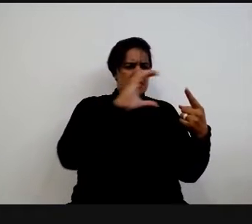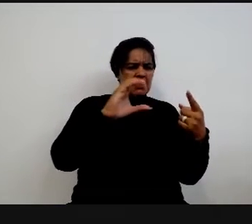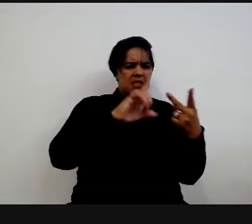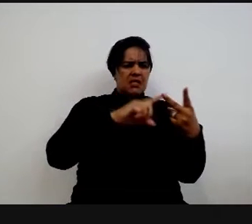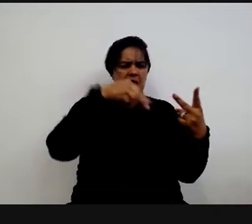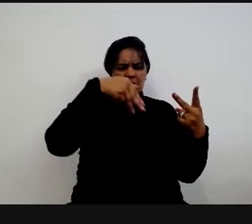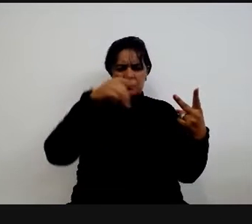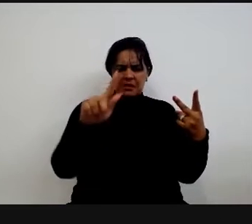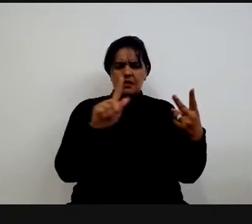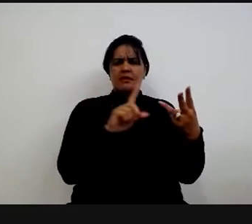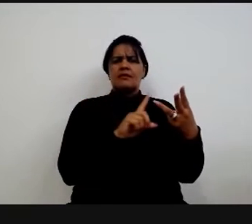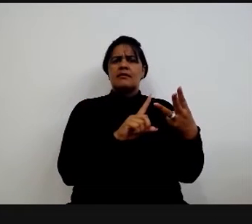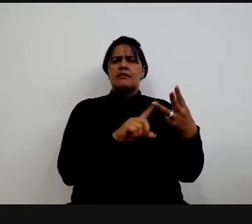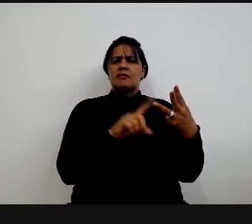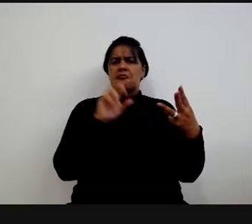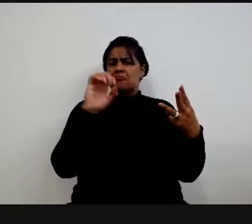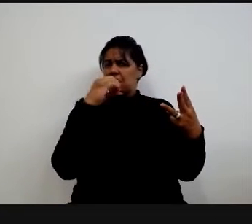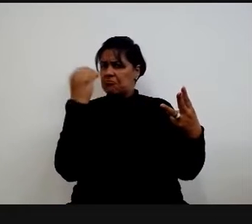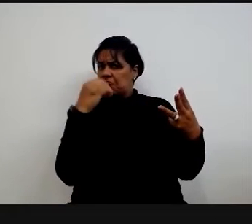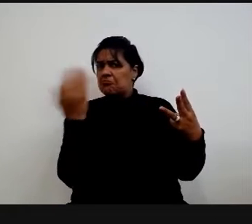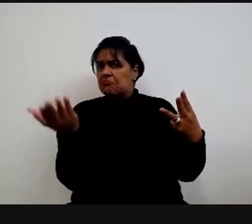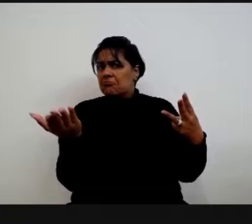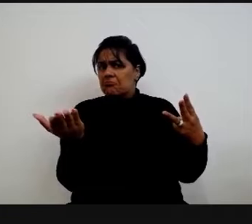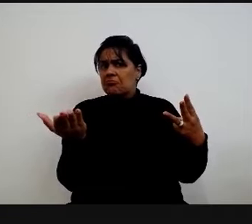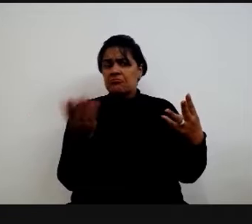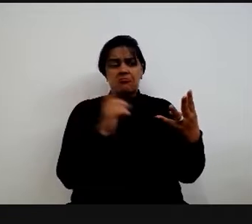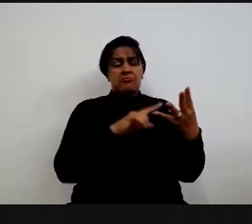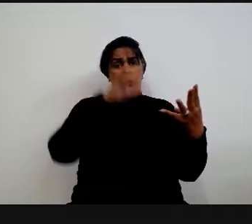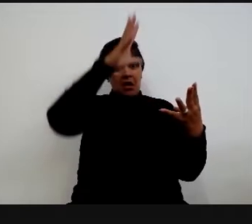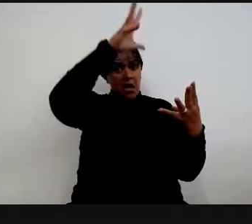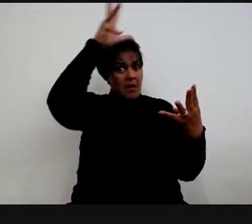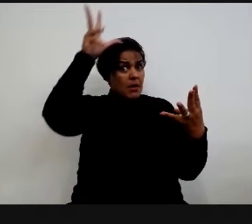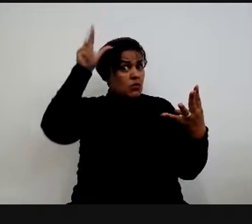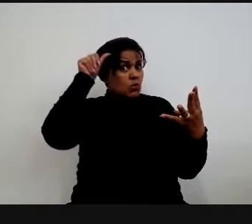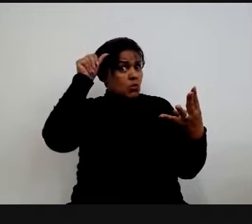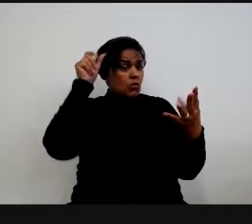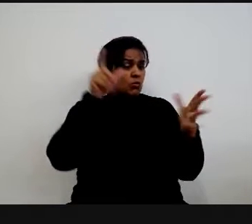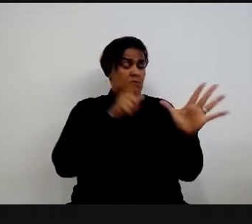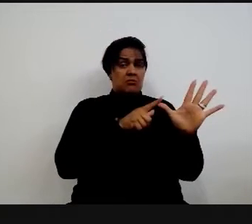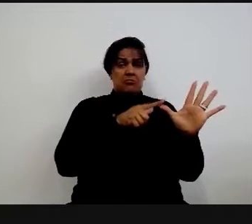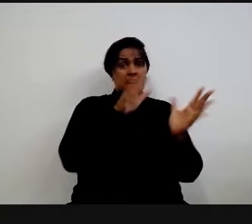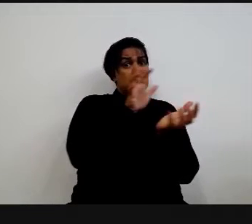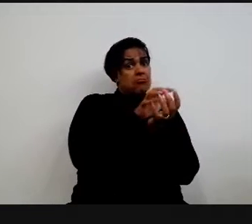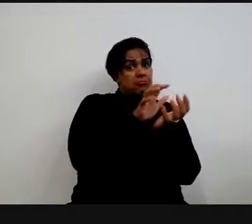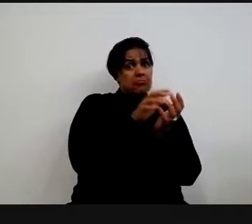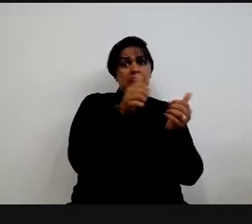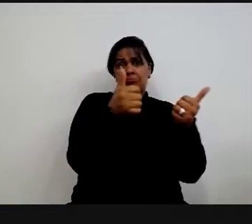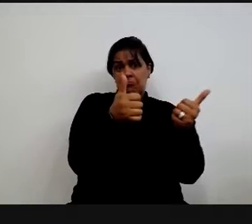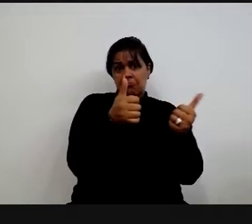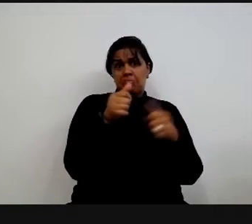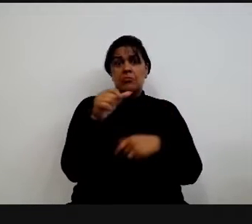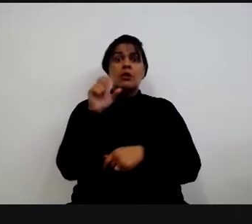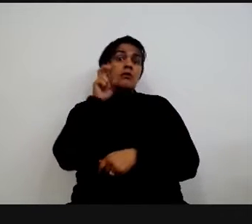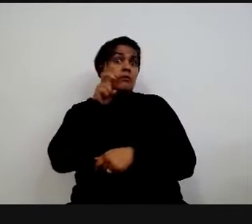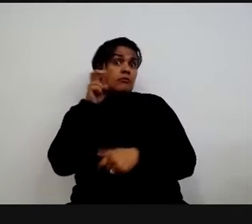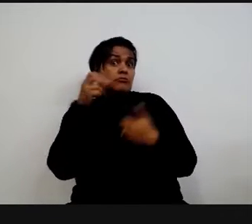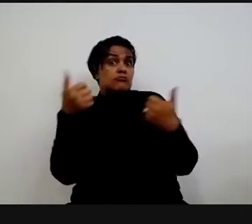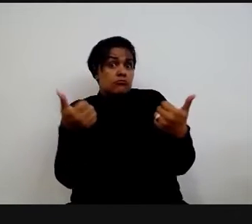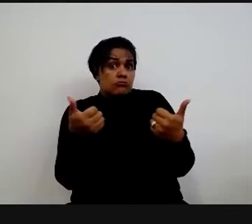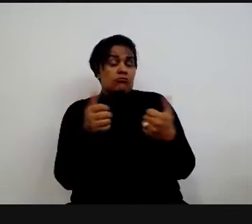Catarina, Rio Grande do Sul, Amazonas, Pernambuco, outra, Rio Grande do